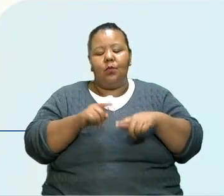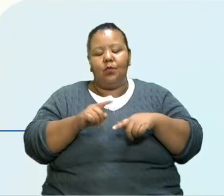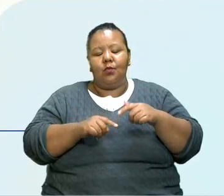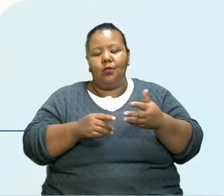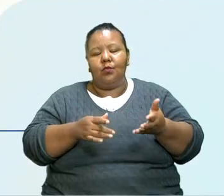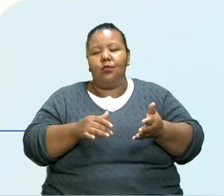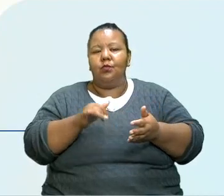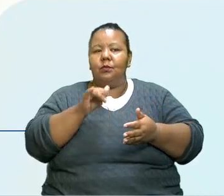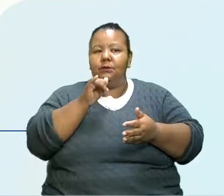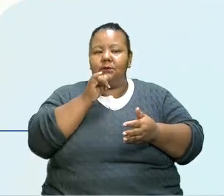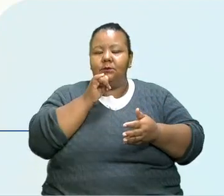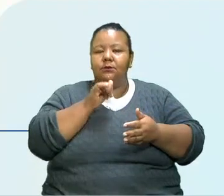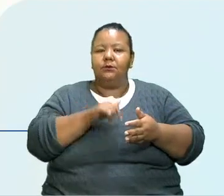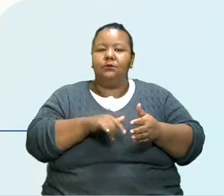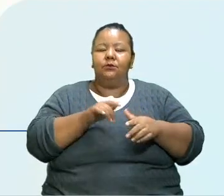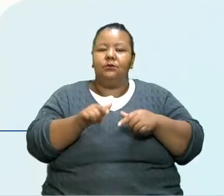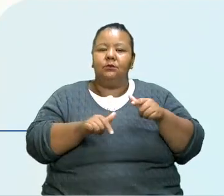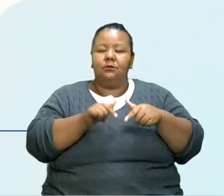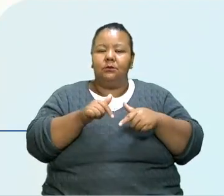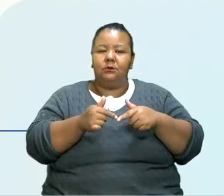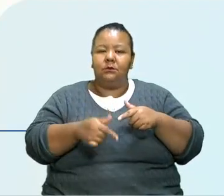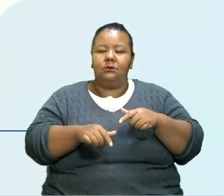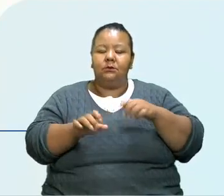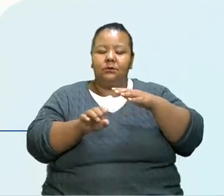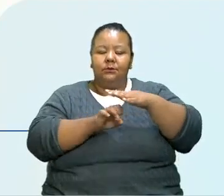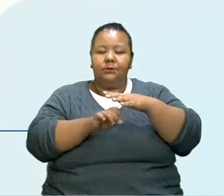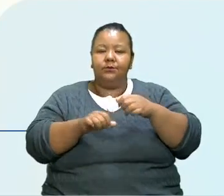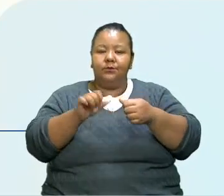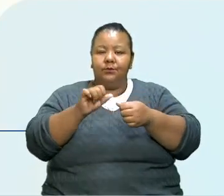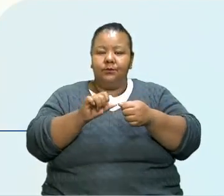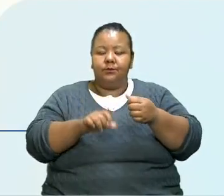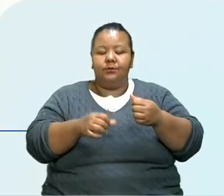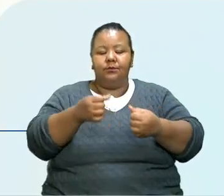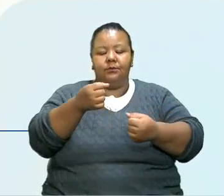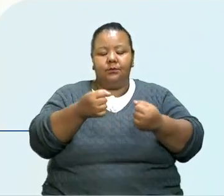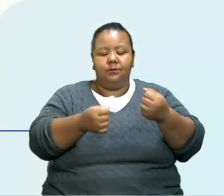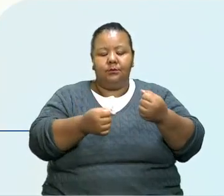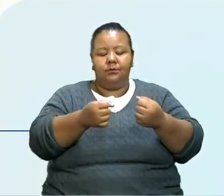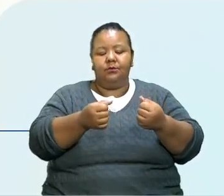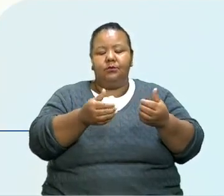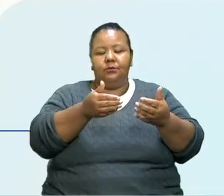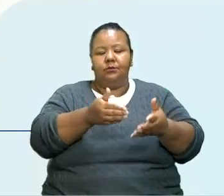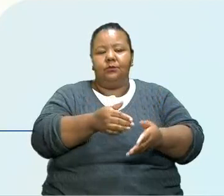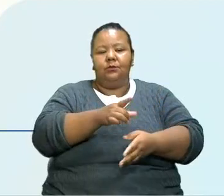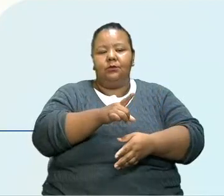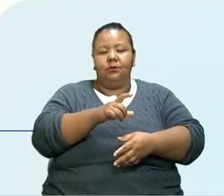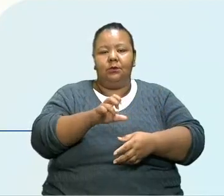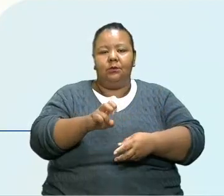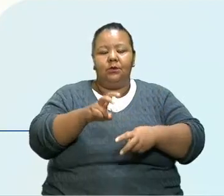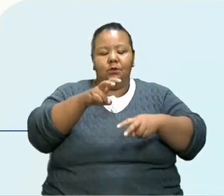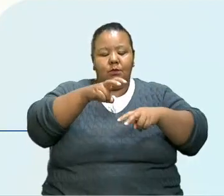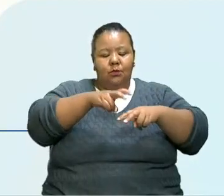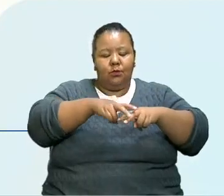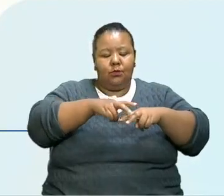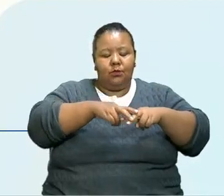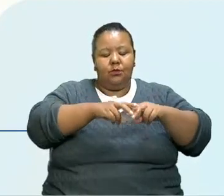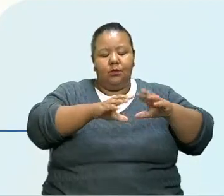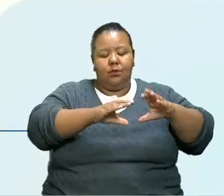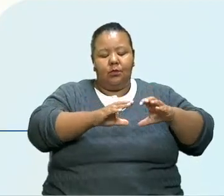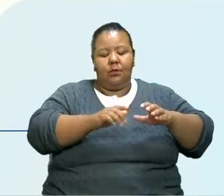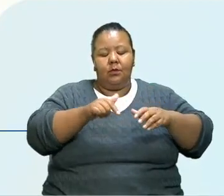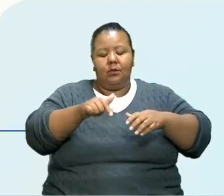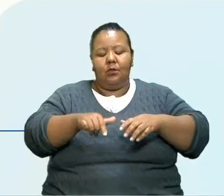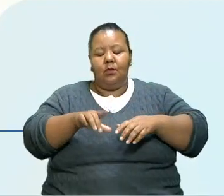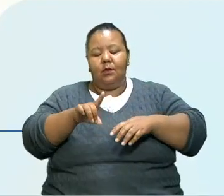Então, assim, eu vou trabalhar, minha empresa produz carro. Então, eu vou ter o departamento de estofado, o departamento